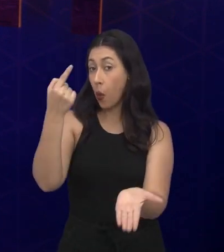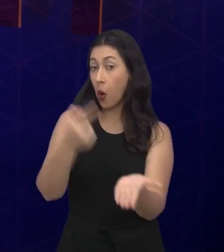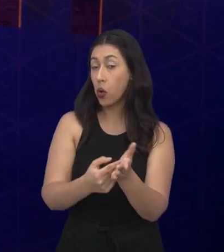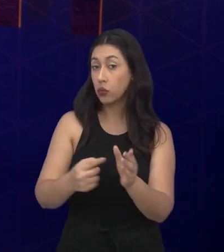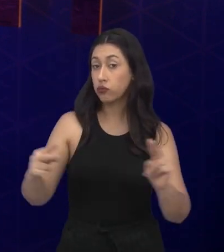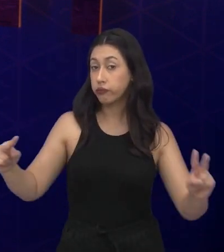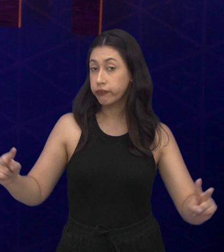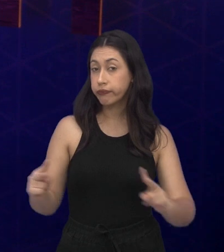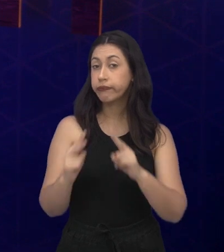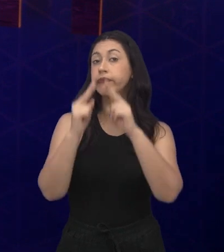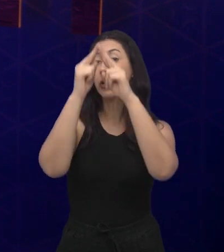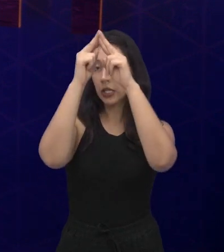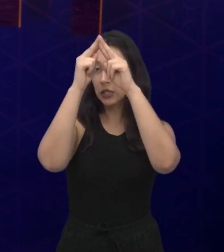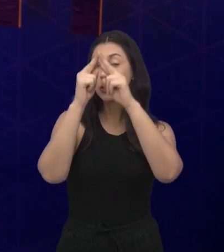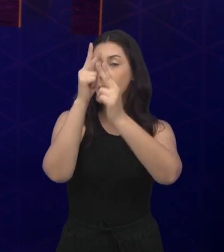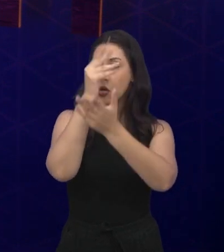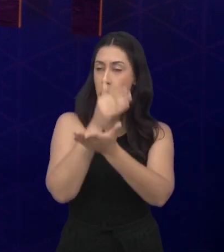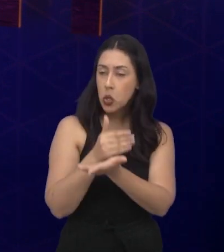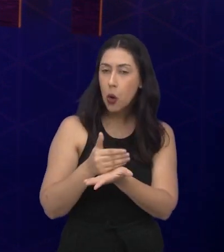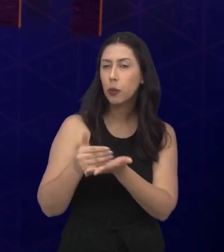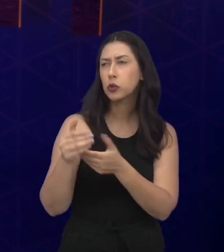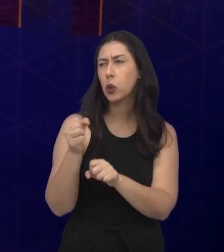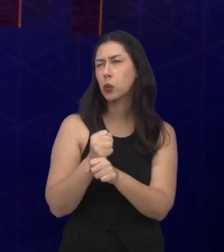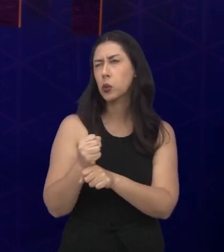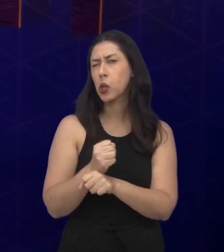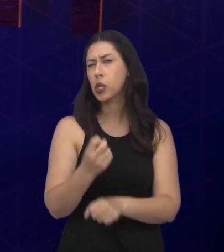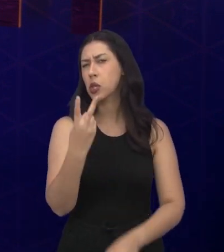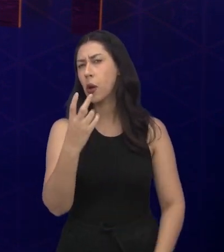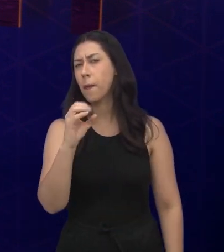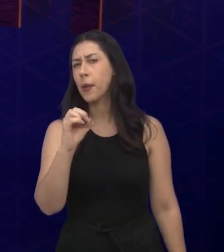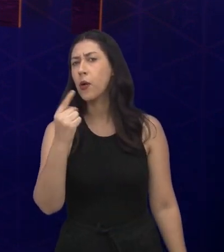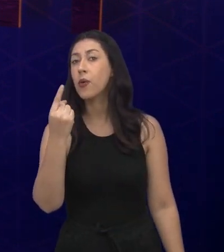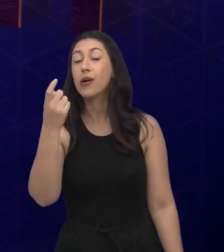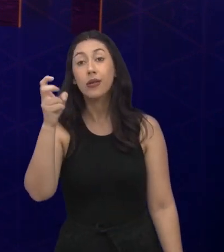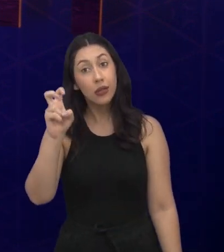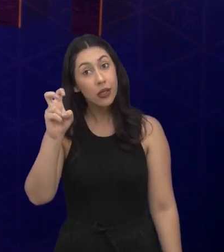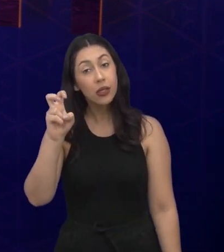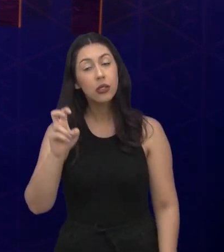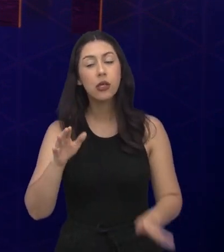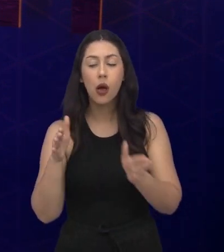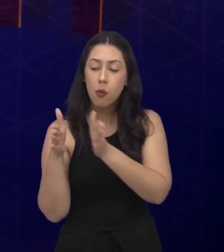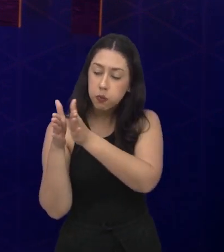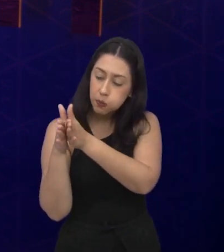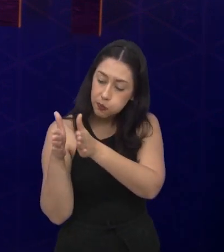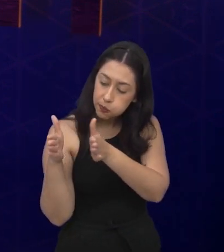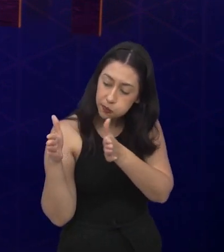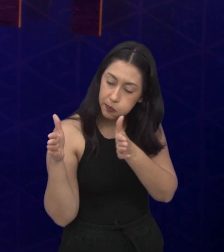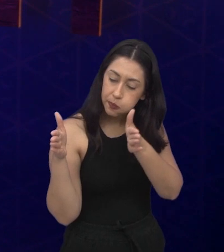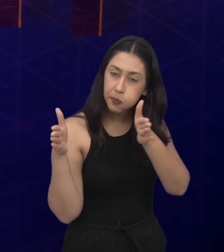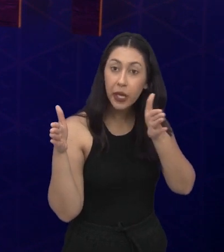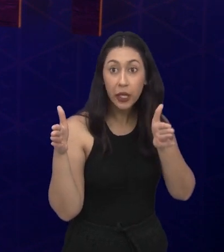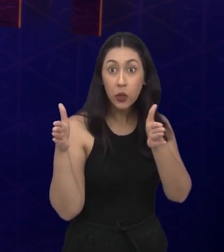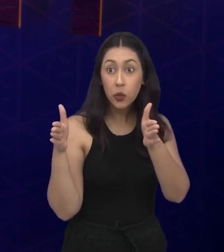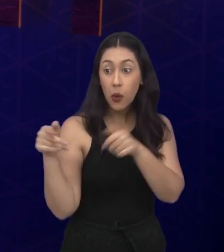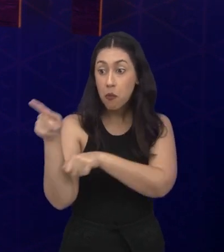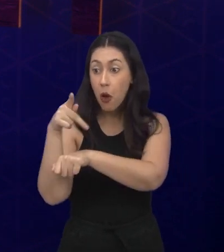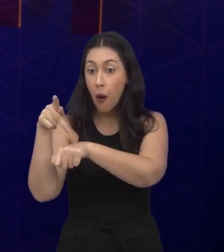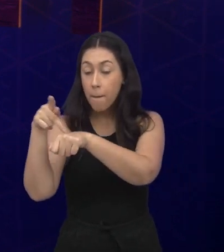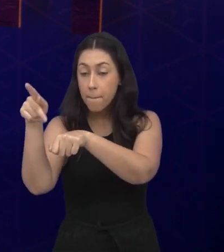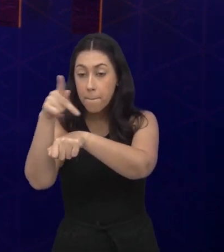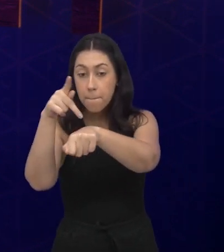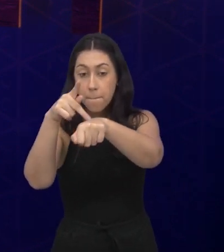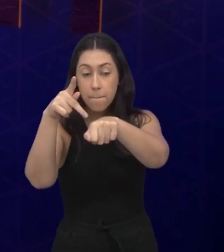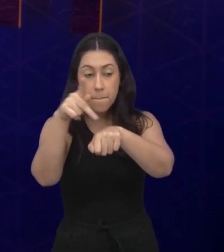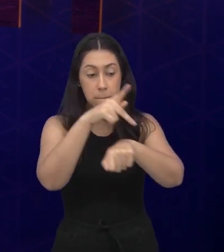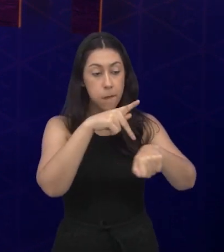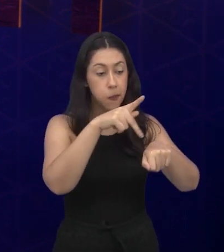foi o Acordo de Paris, que começou a rolar aí em 2015, aí teve um período para a galera né, os